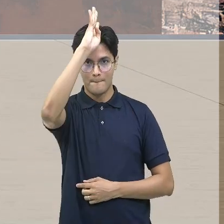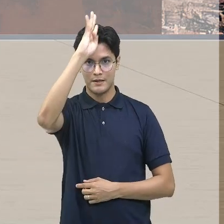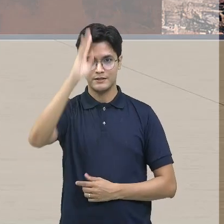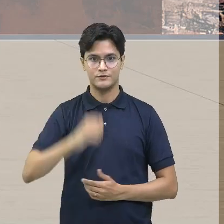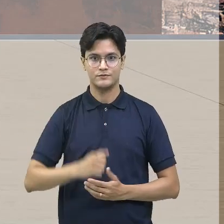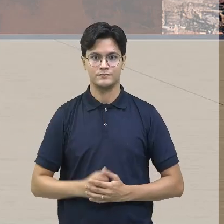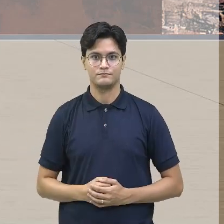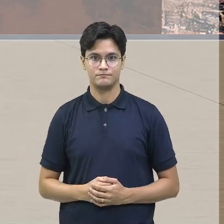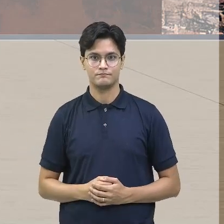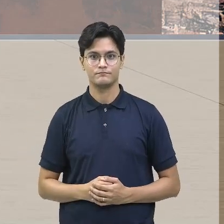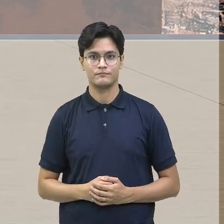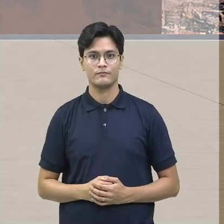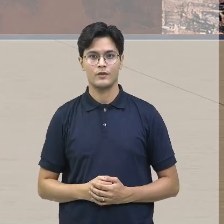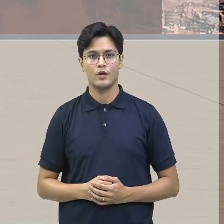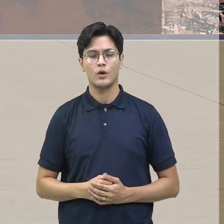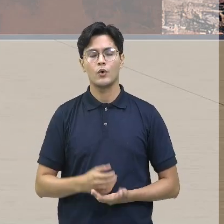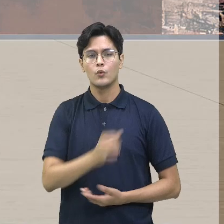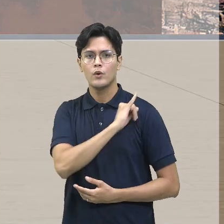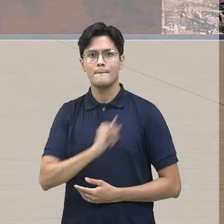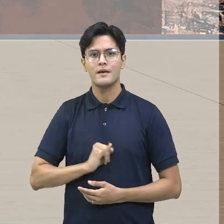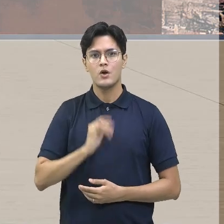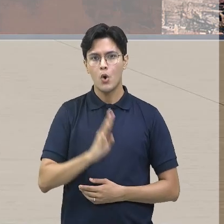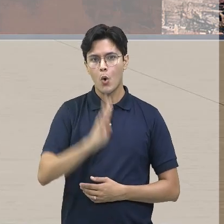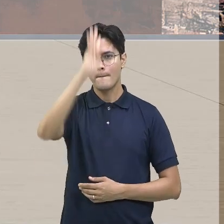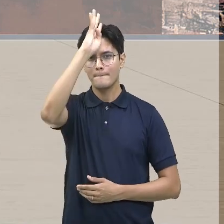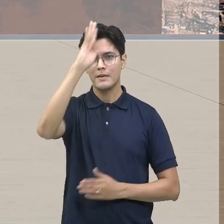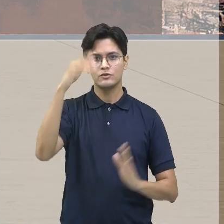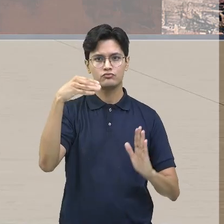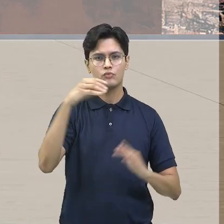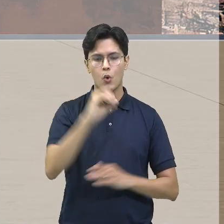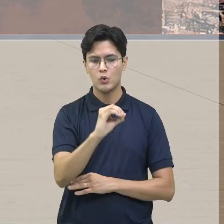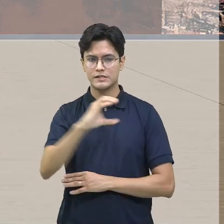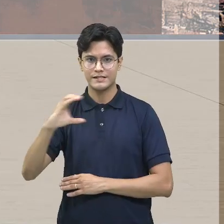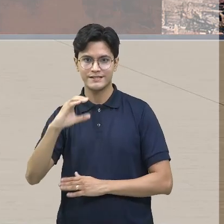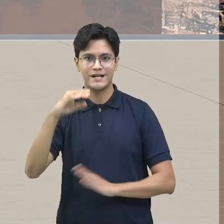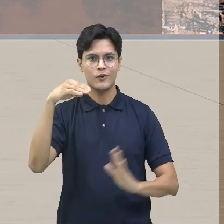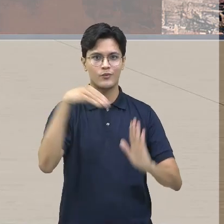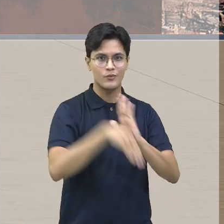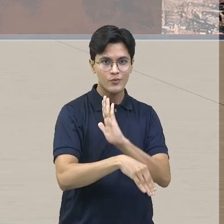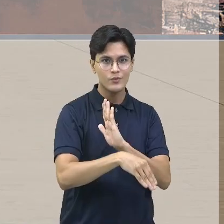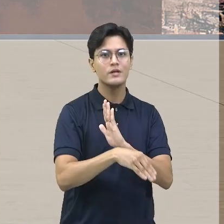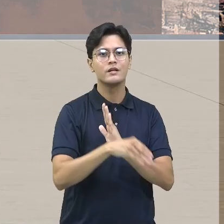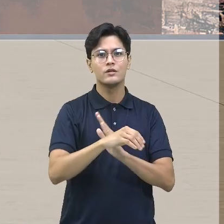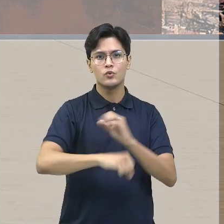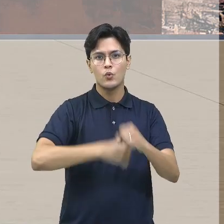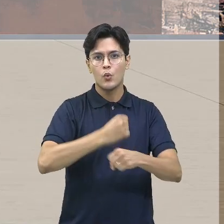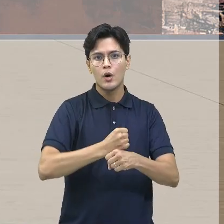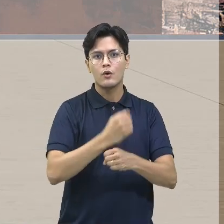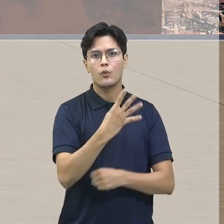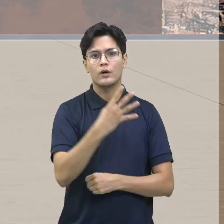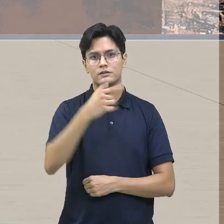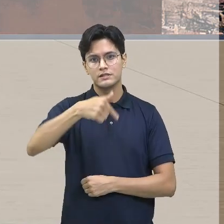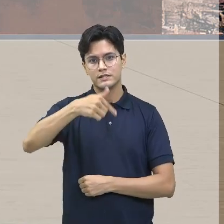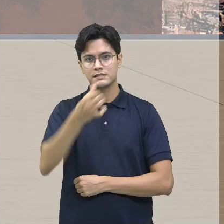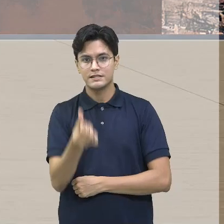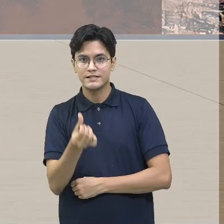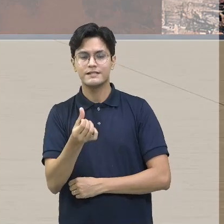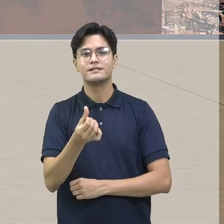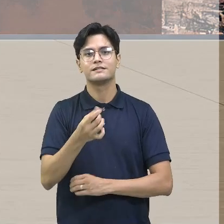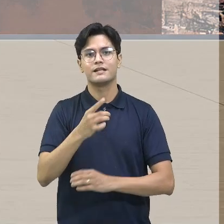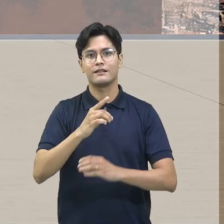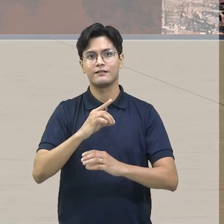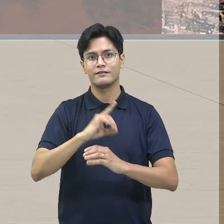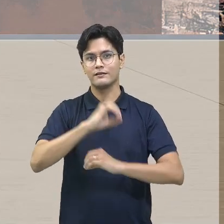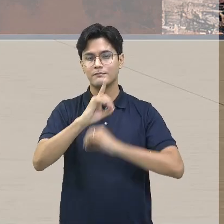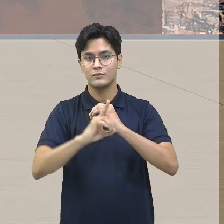Cristo marcou o fim de uma era, que foi a era da centralização